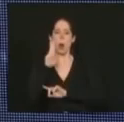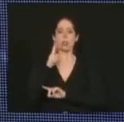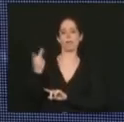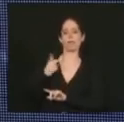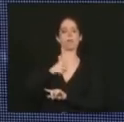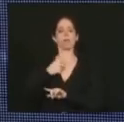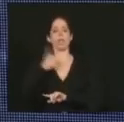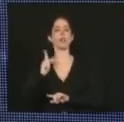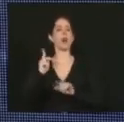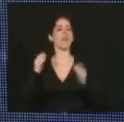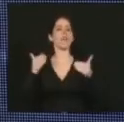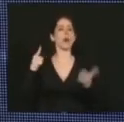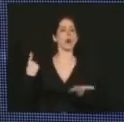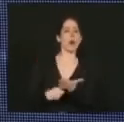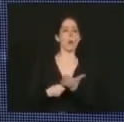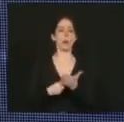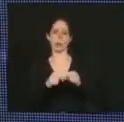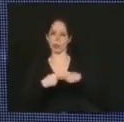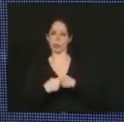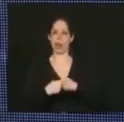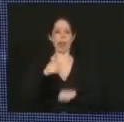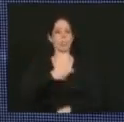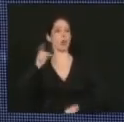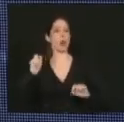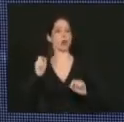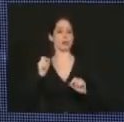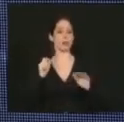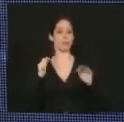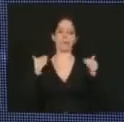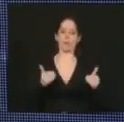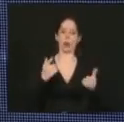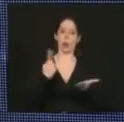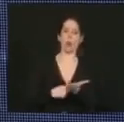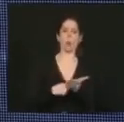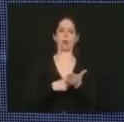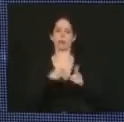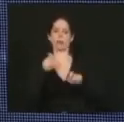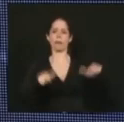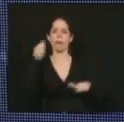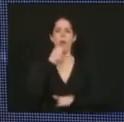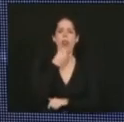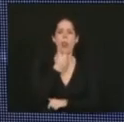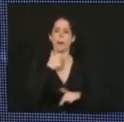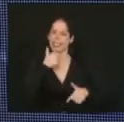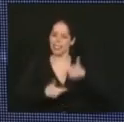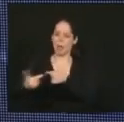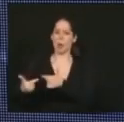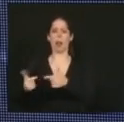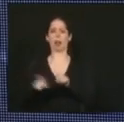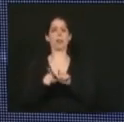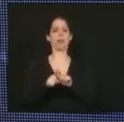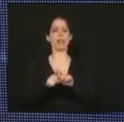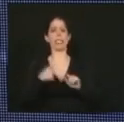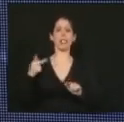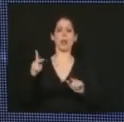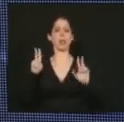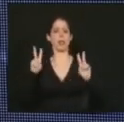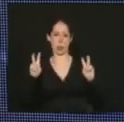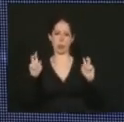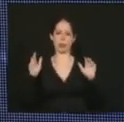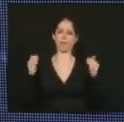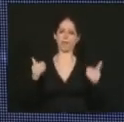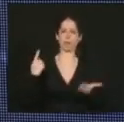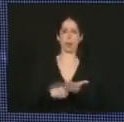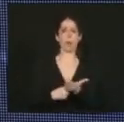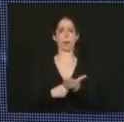história de compromisso com essa cidade é a história de compromisso com as mulheres e com os homens que trabalham é a história de compra a justiça social